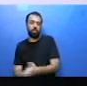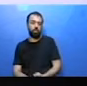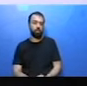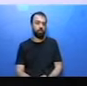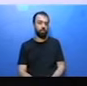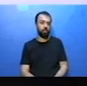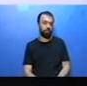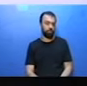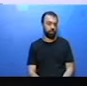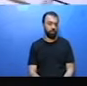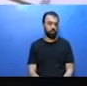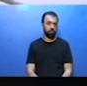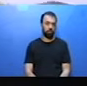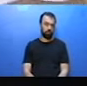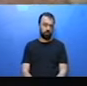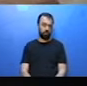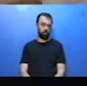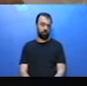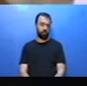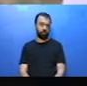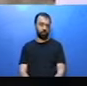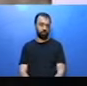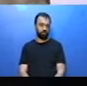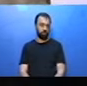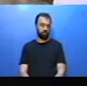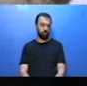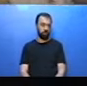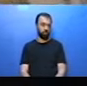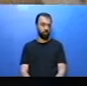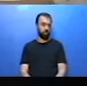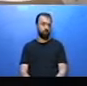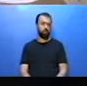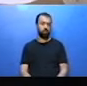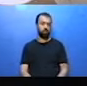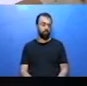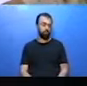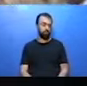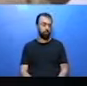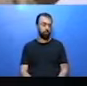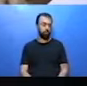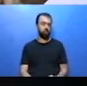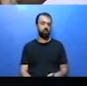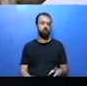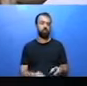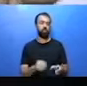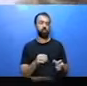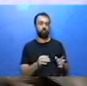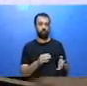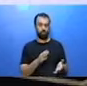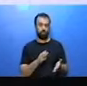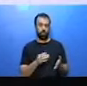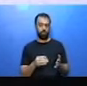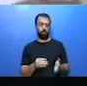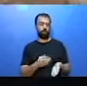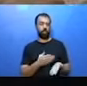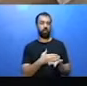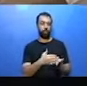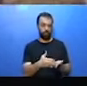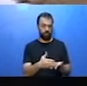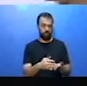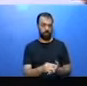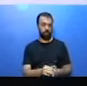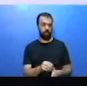os números faz com a criança a partir dos 350 até chegar aqui ó no 380